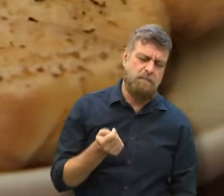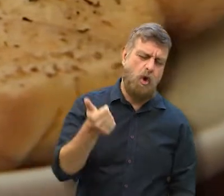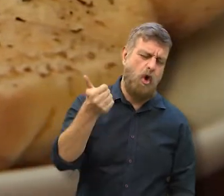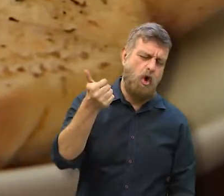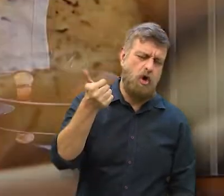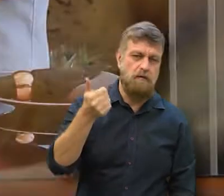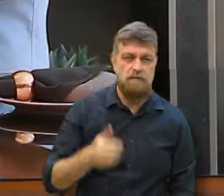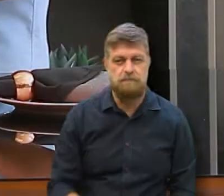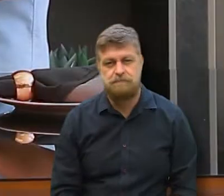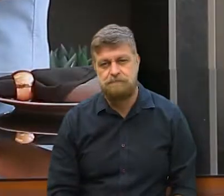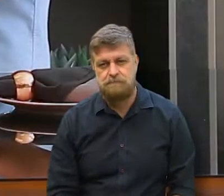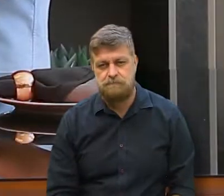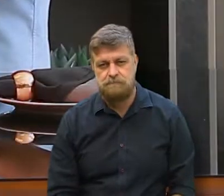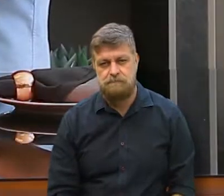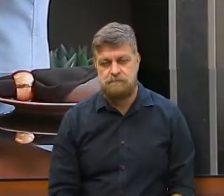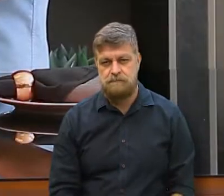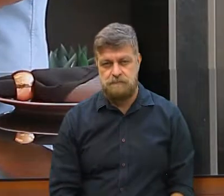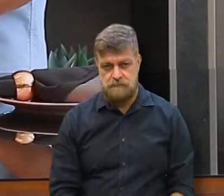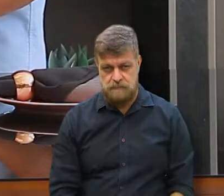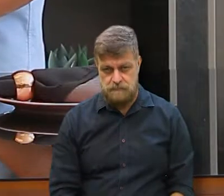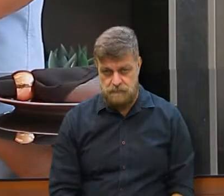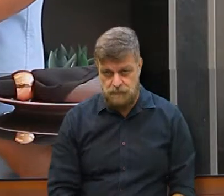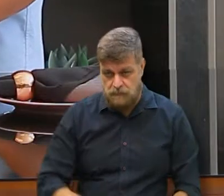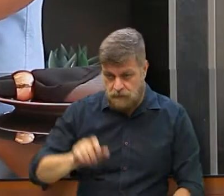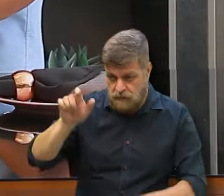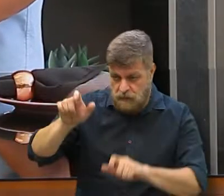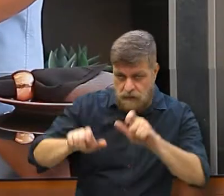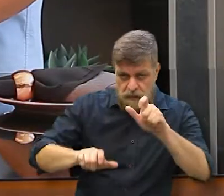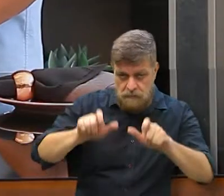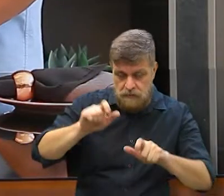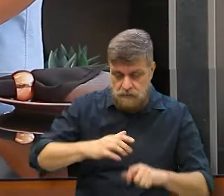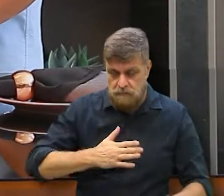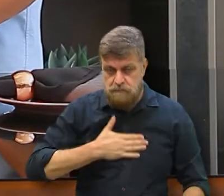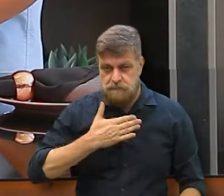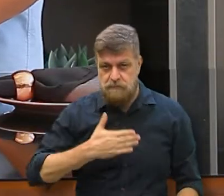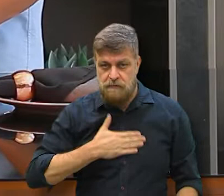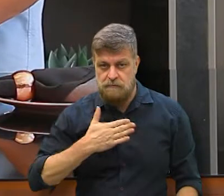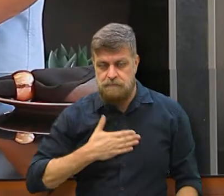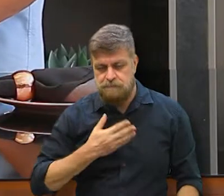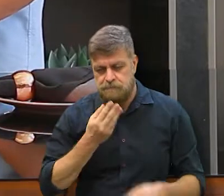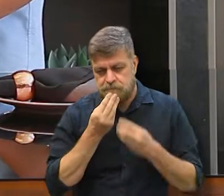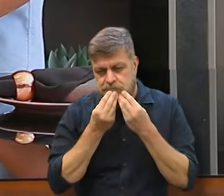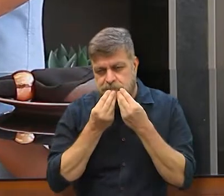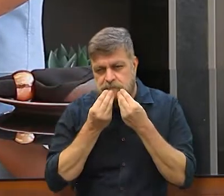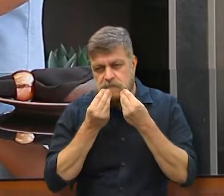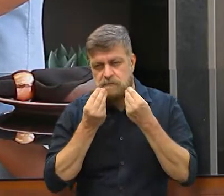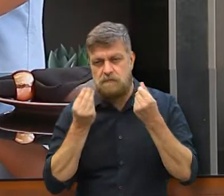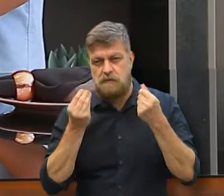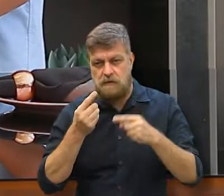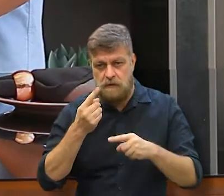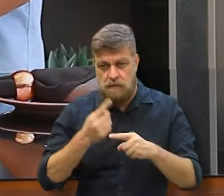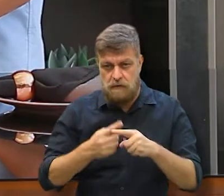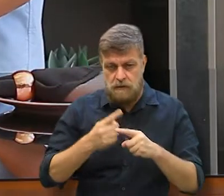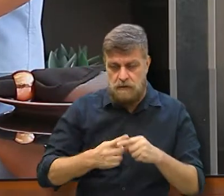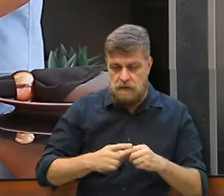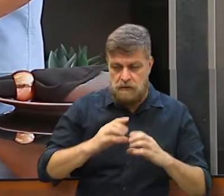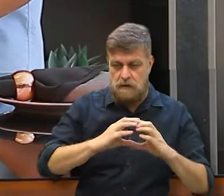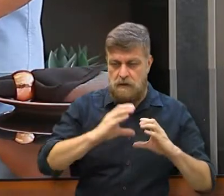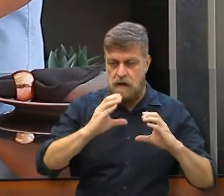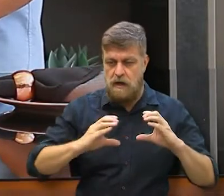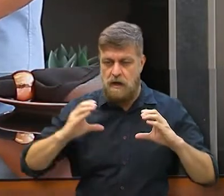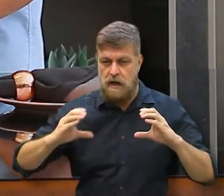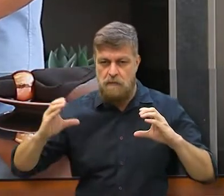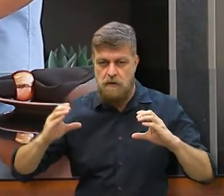Pouquíssimos ingredientes. E, assim, as pessoas vão se surpreender com o sabor. Porque o pessoal